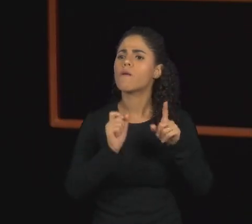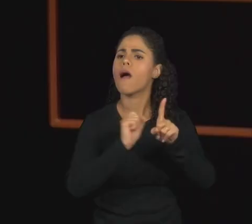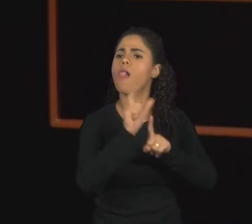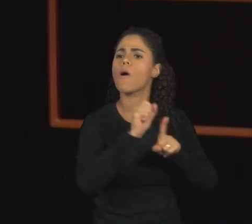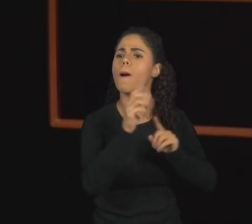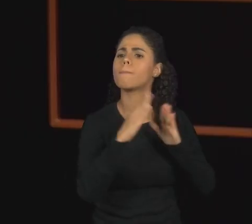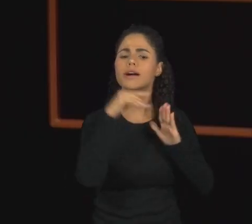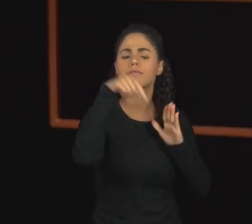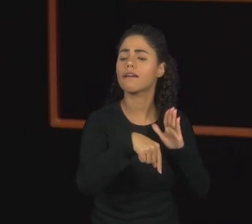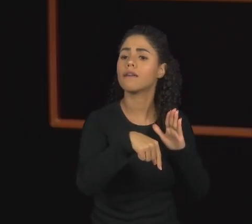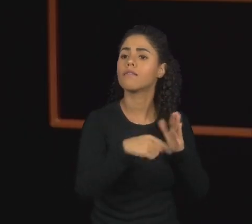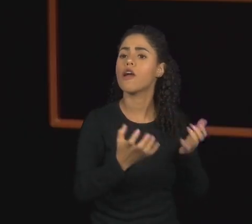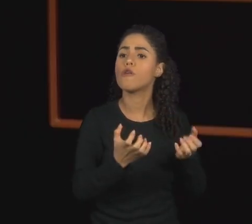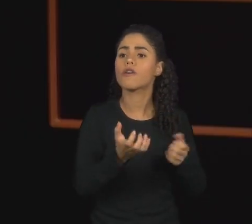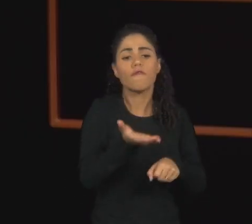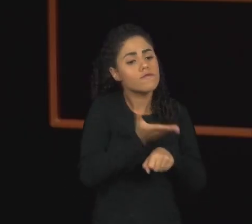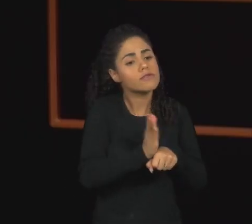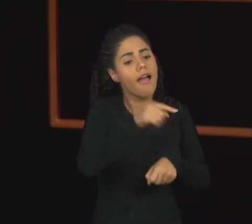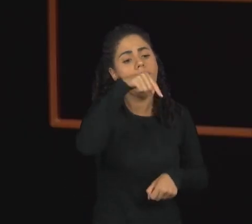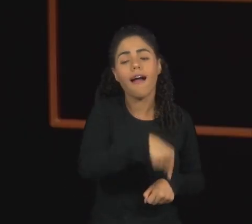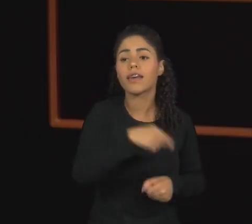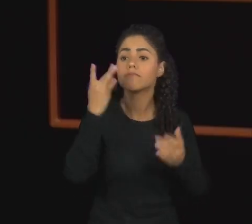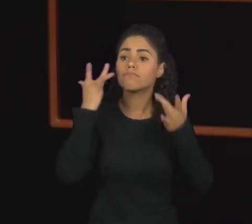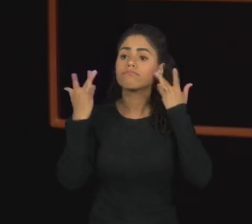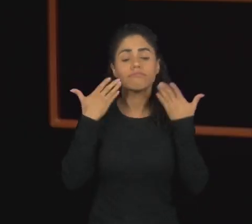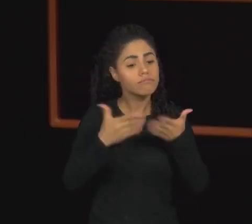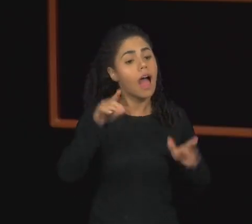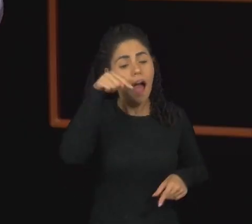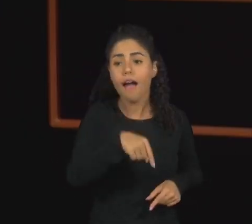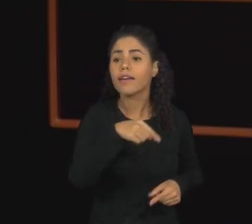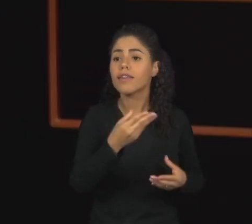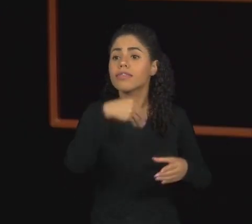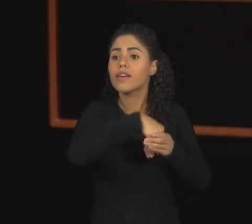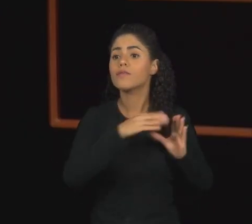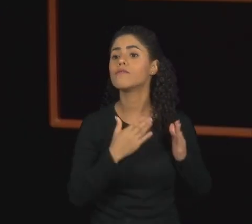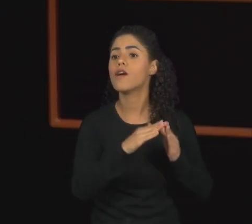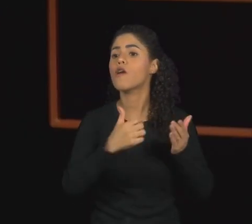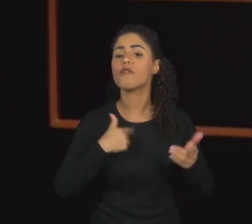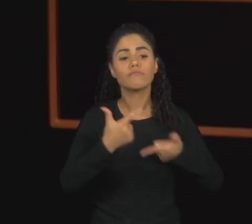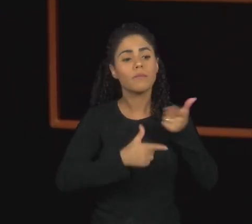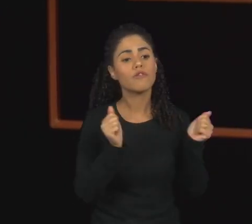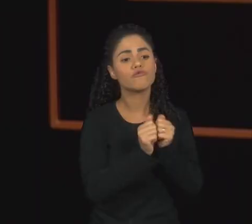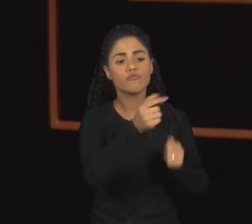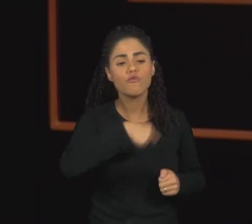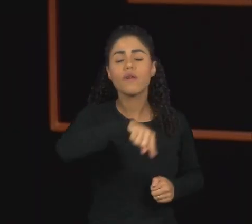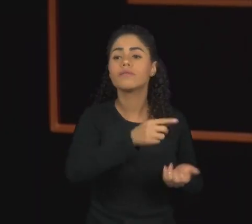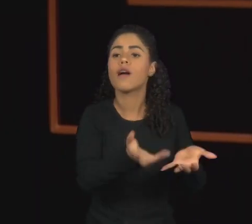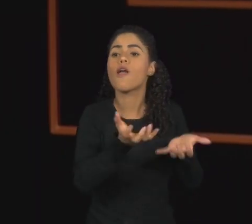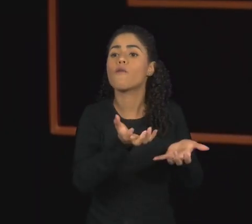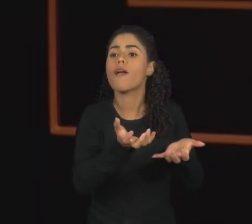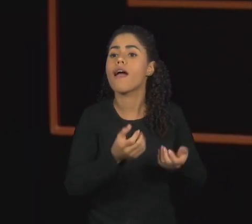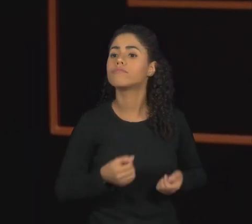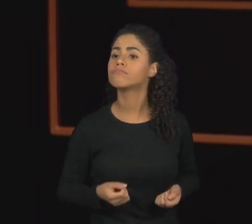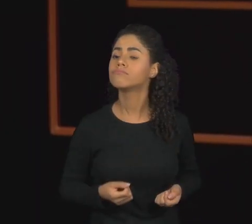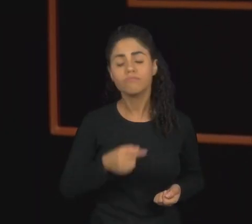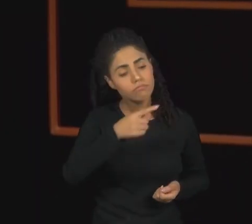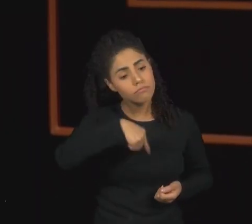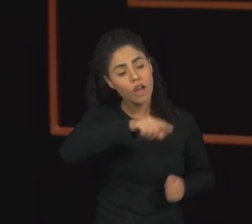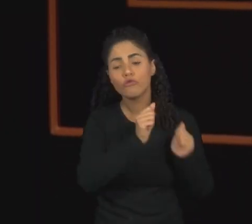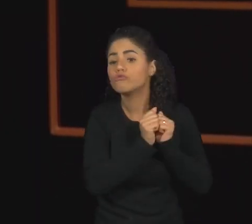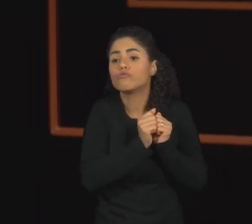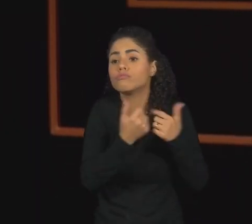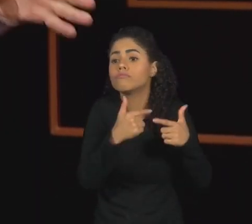aqui, eu vou ensaiar a peça aqui, eu vou estrear a peça aqui, eu vou trabalhar junto com eles, trazer os atores que eu convidei, misturar com